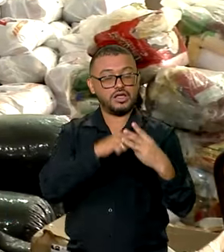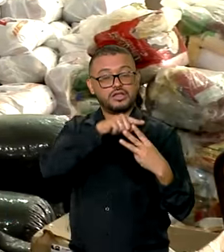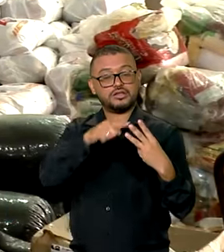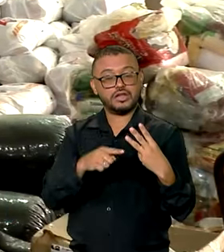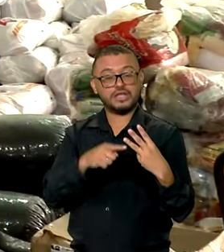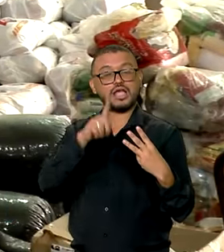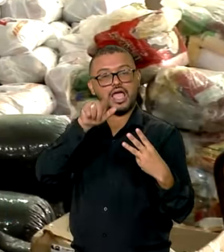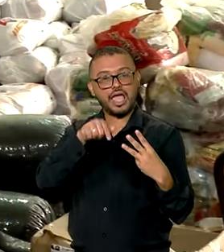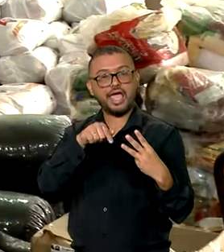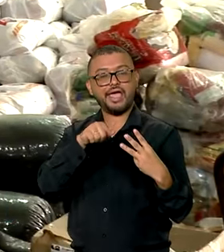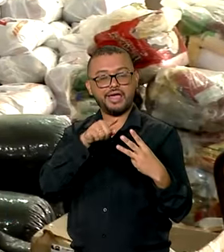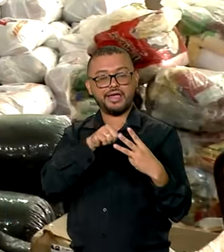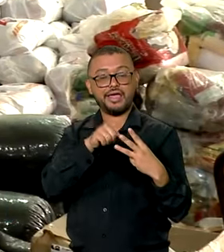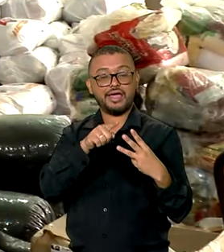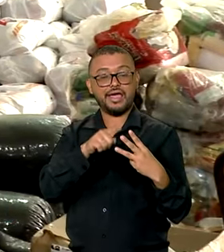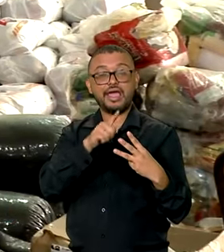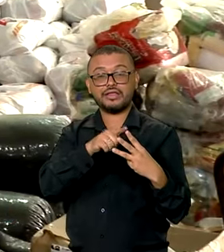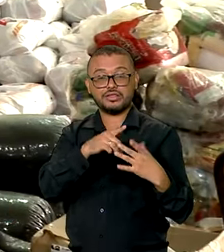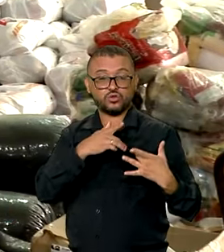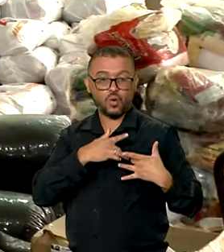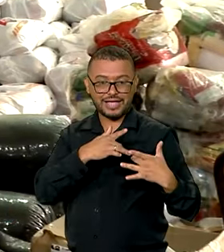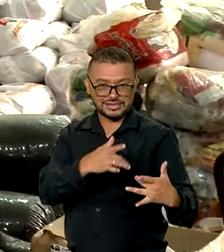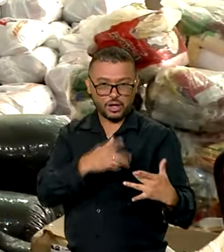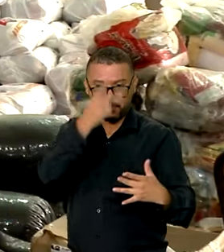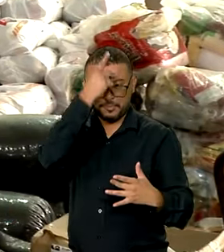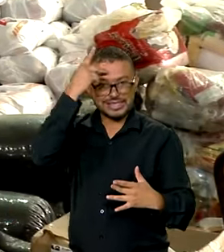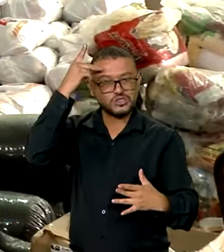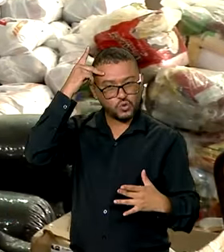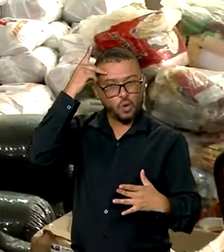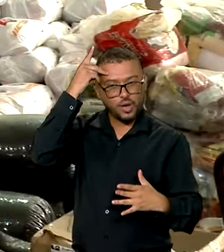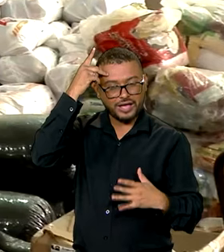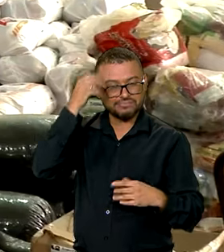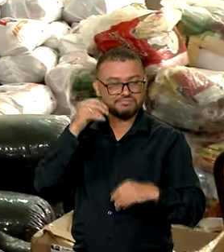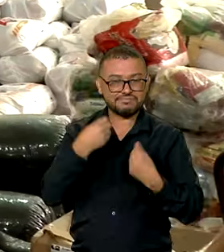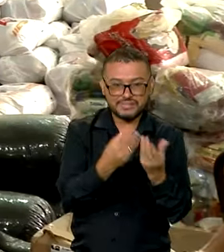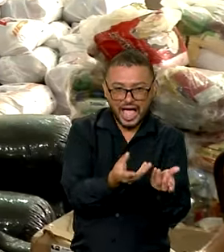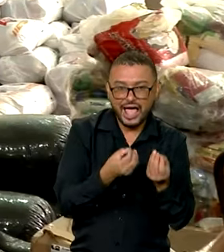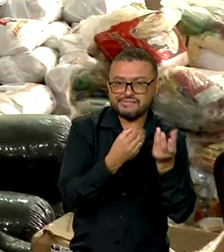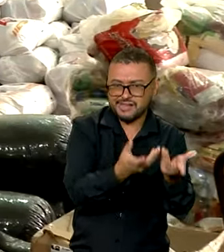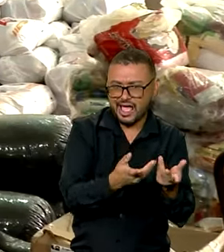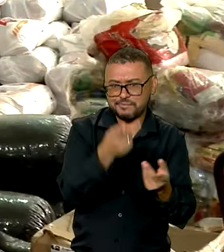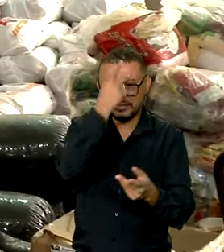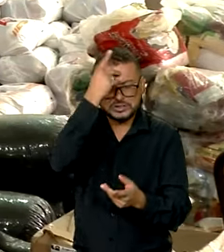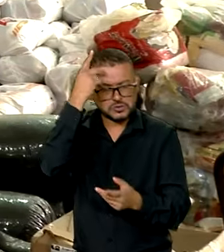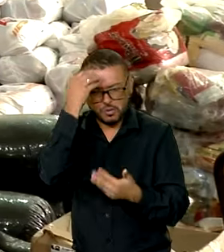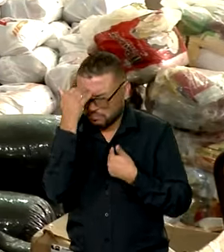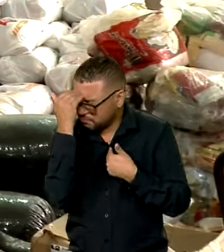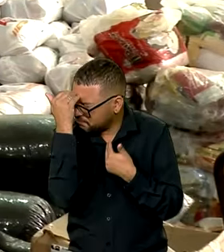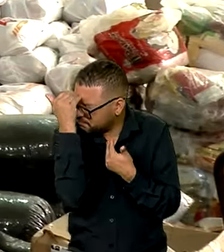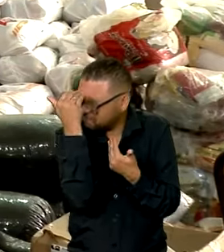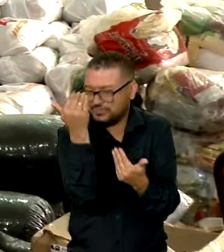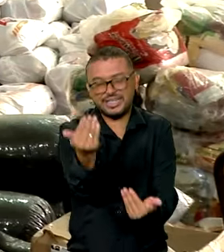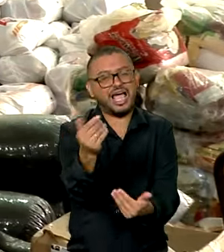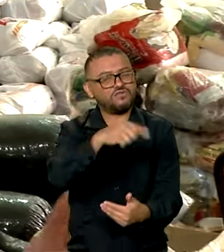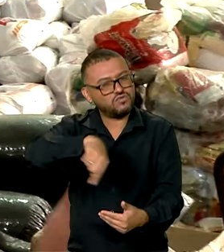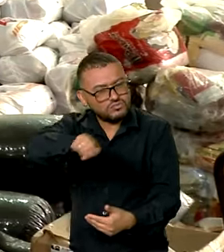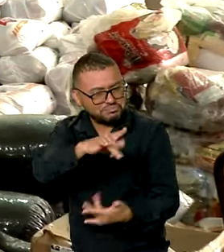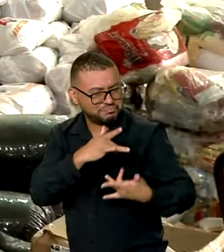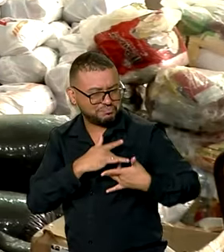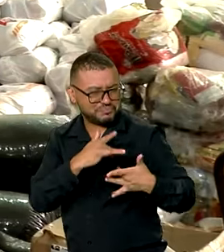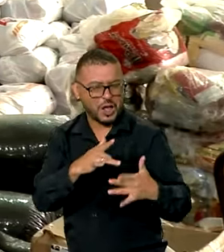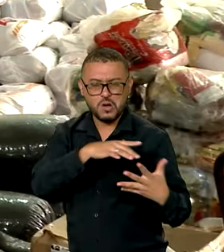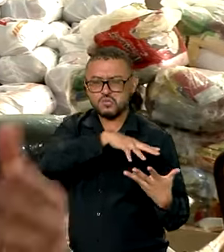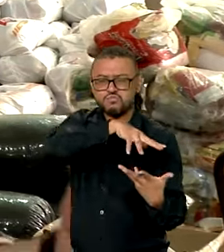que são as doações da sociedade civil, e a gente agradece imensamente as pessoas que estão doando. Essa solidariedade do